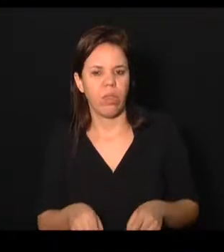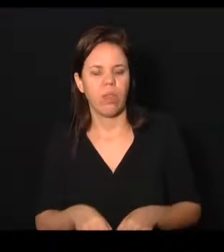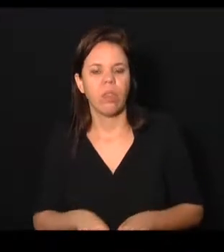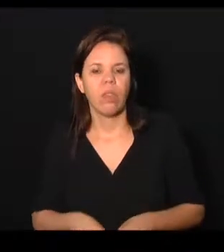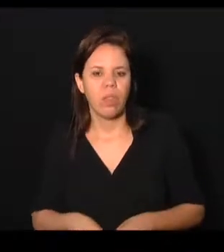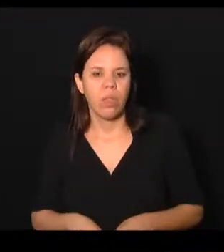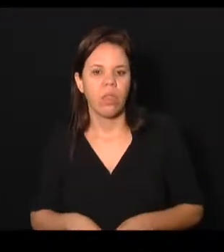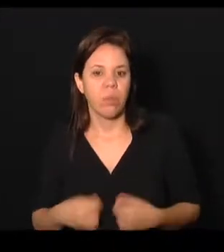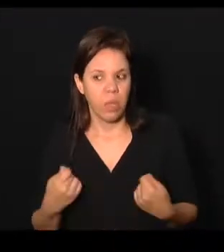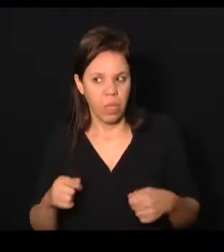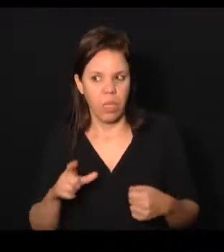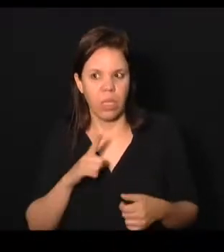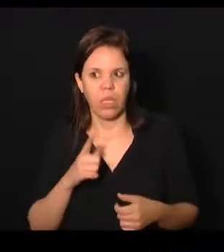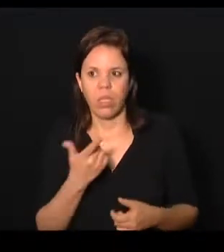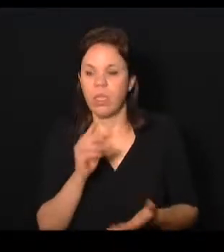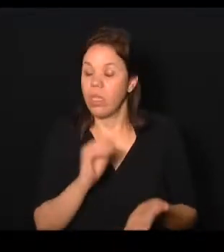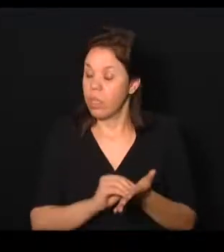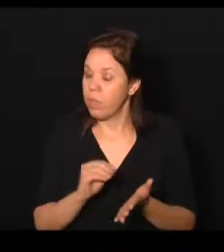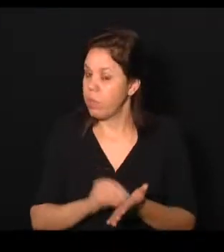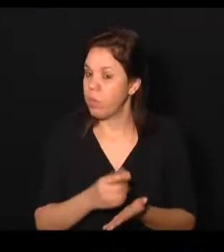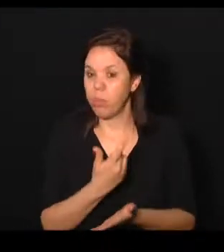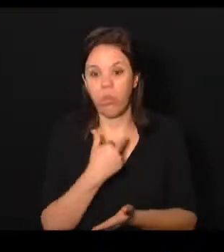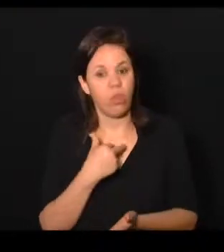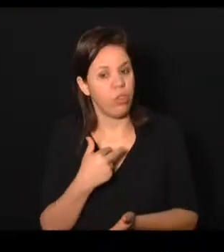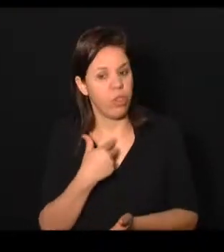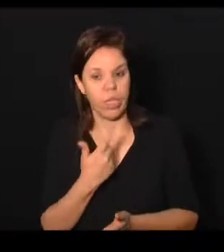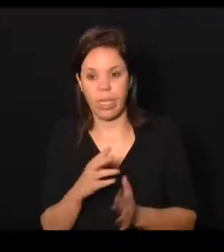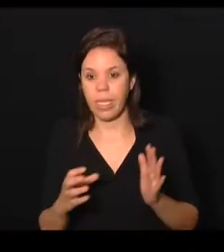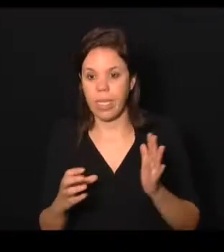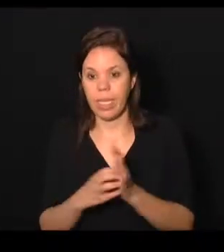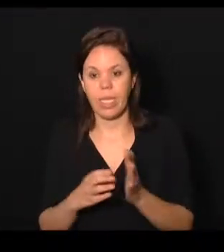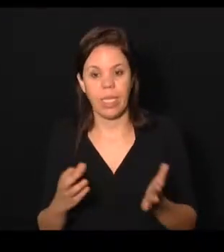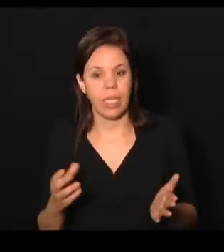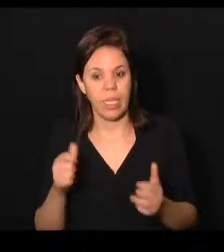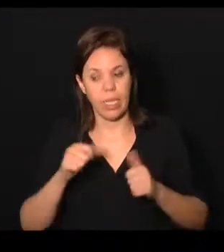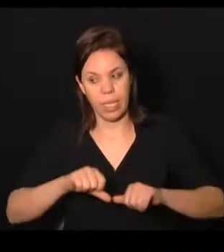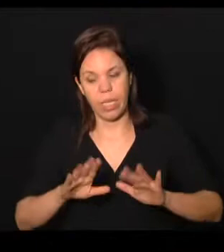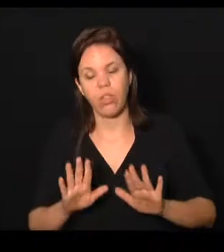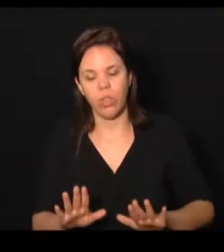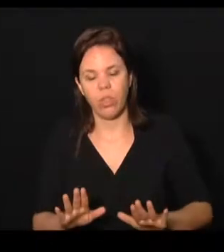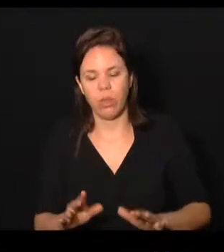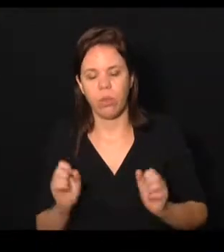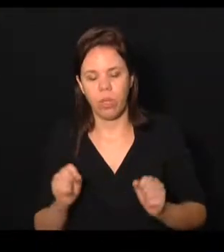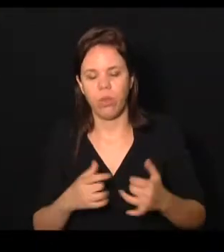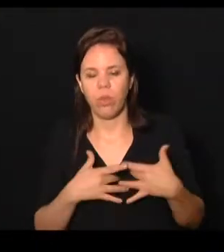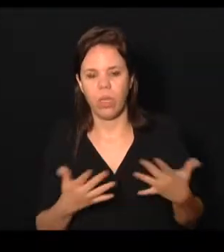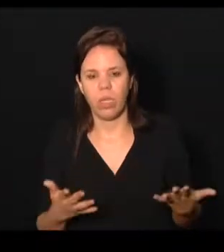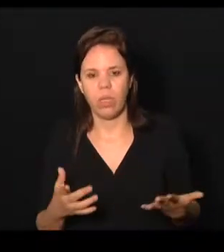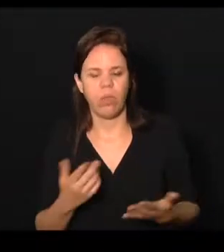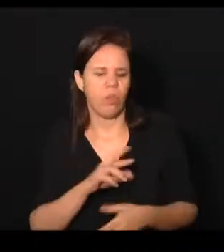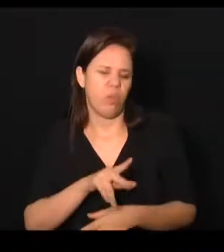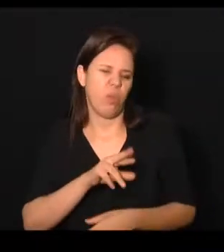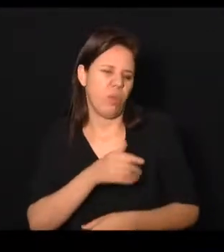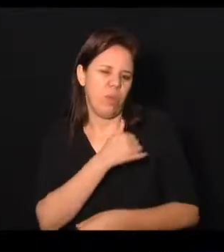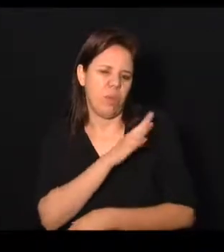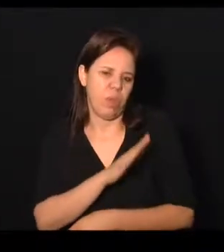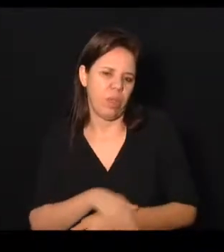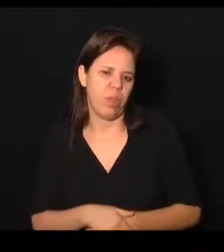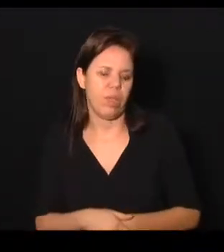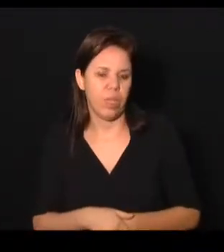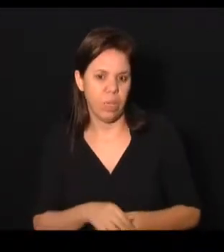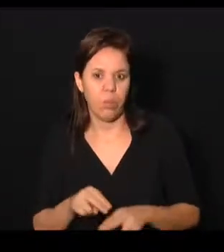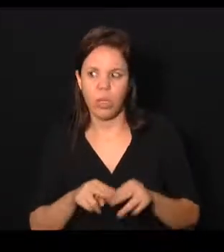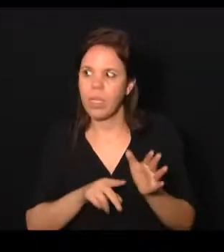ter sorologia negativa para Chagas, para o sangue ser utilizado. Então, não é uma questão de preconceito, é uma questão de